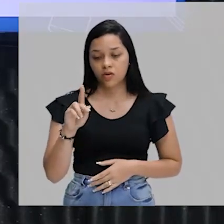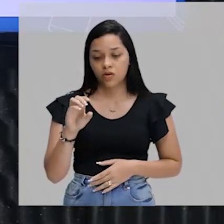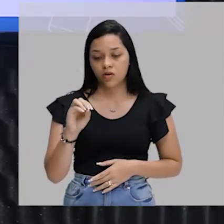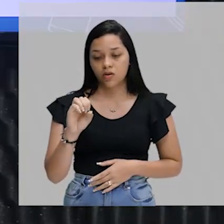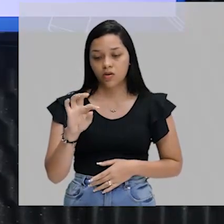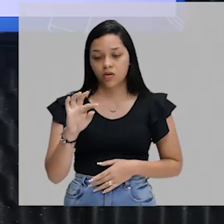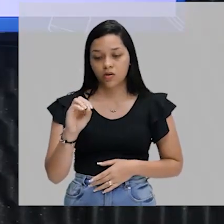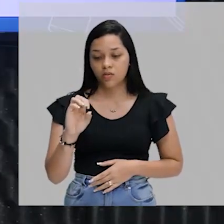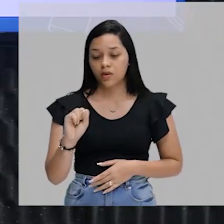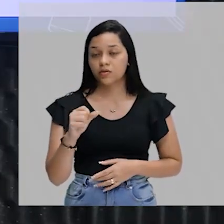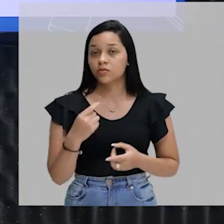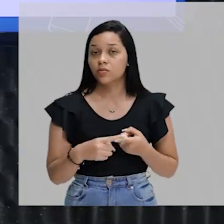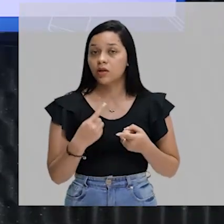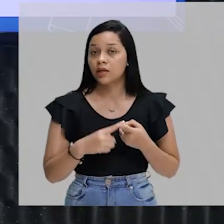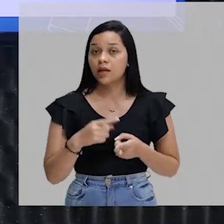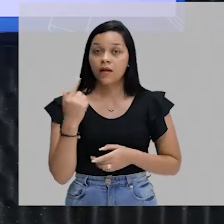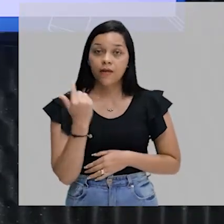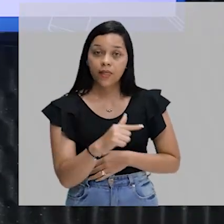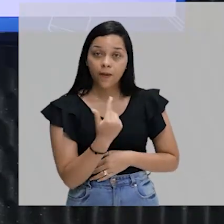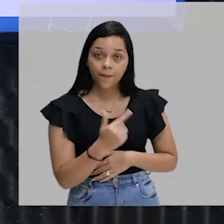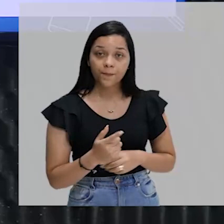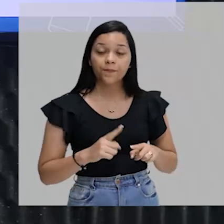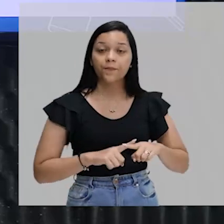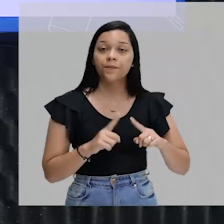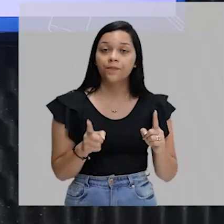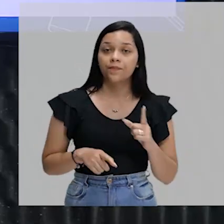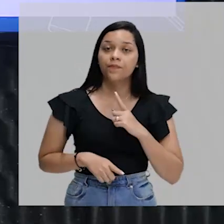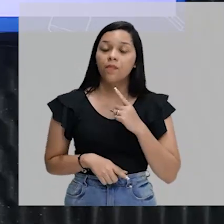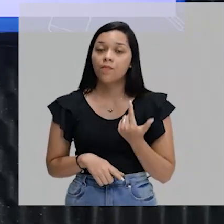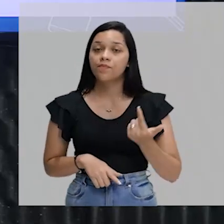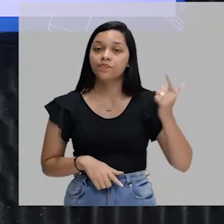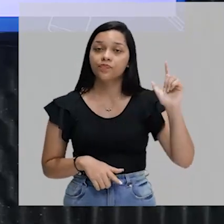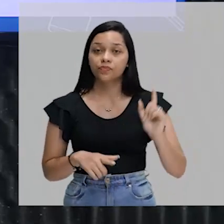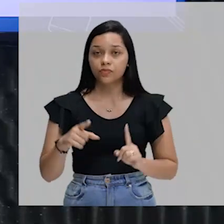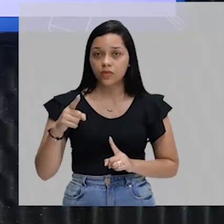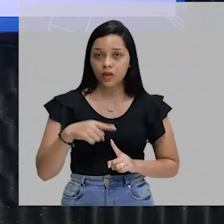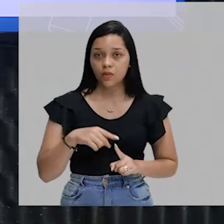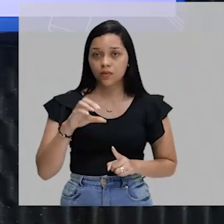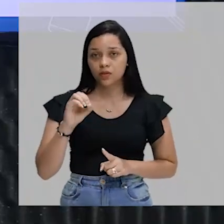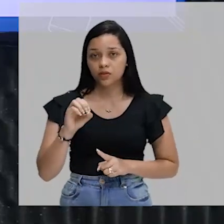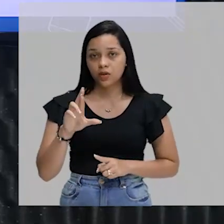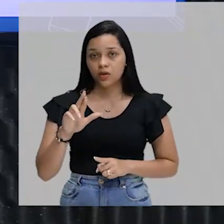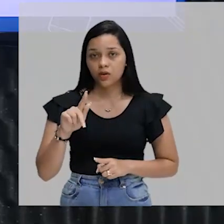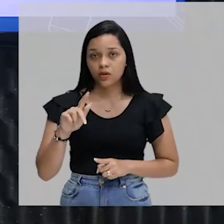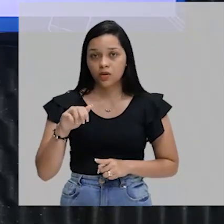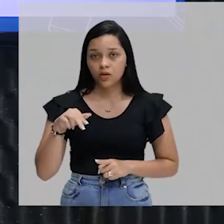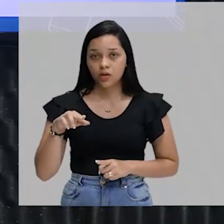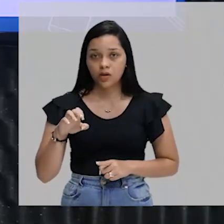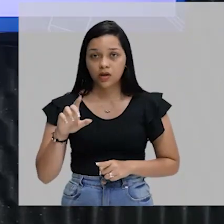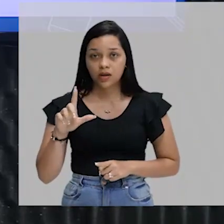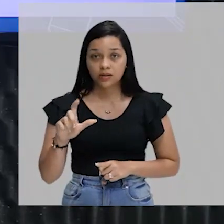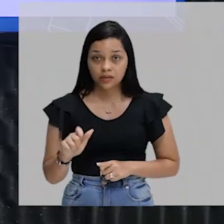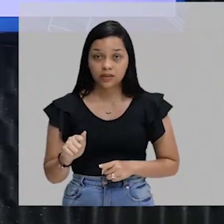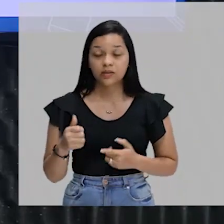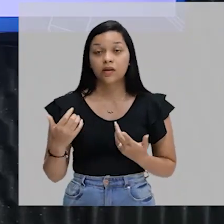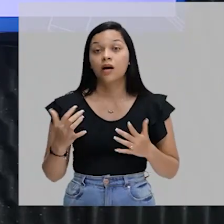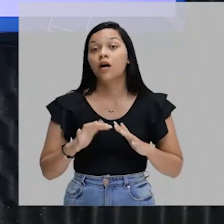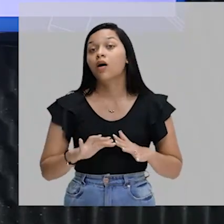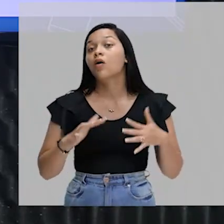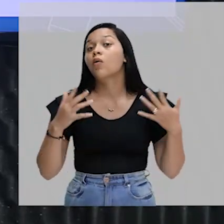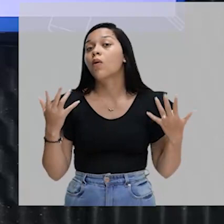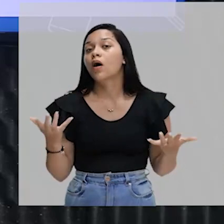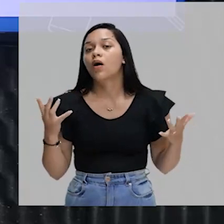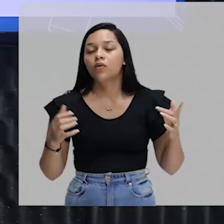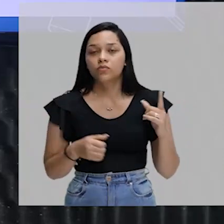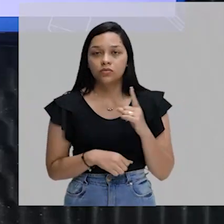cloroplastos, porque ela não tem cloroplasto. Mas ela tem um outro tipo de organela que contém DNA próprio. Quais são as